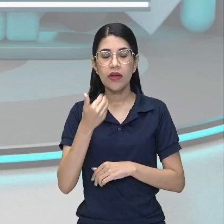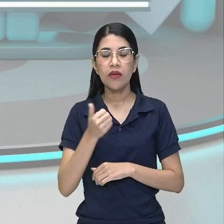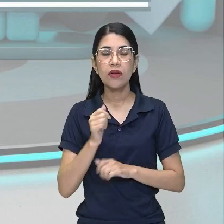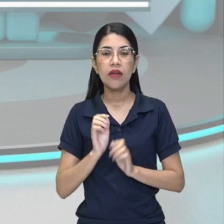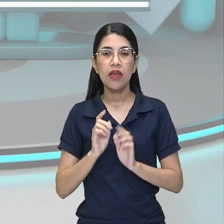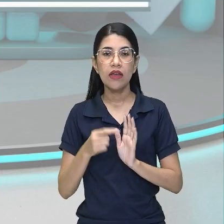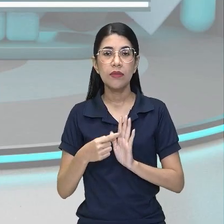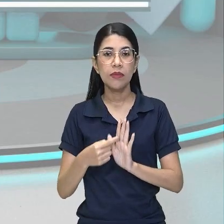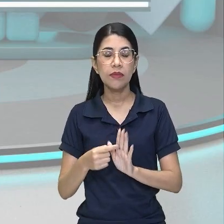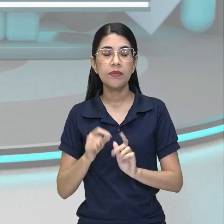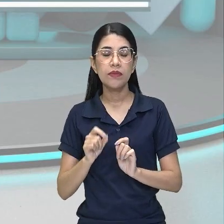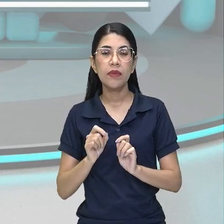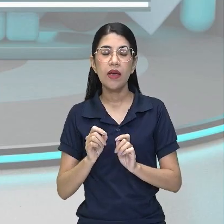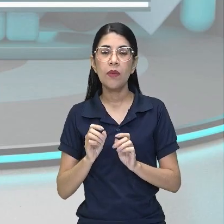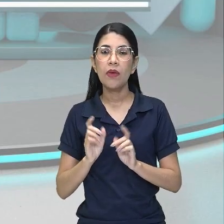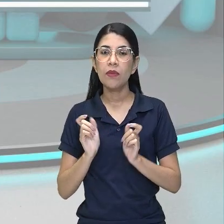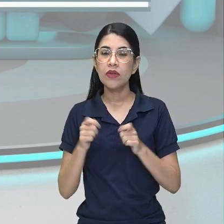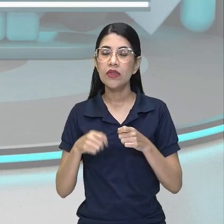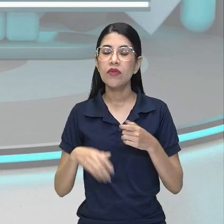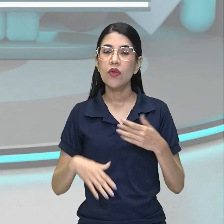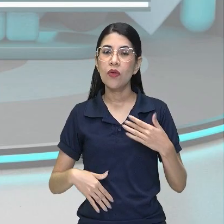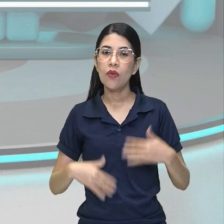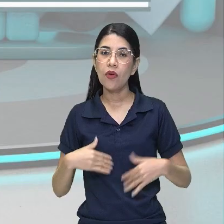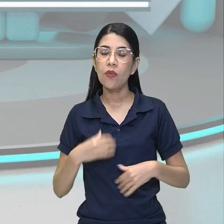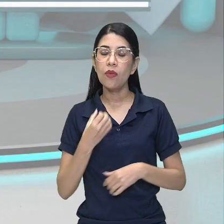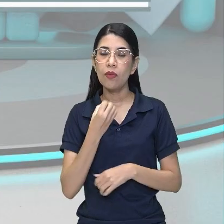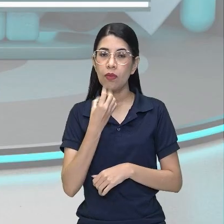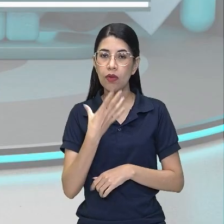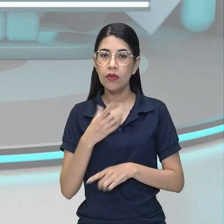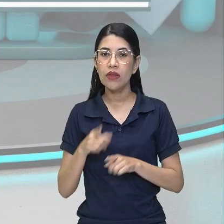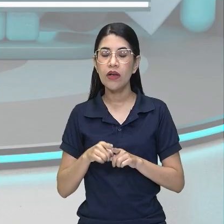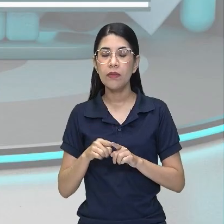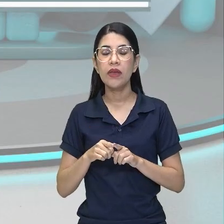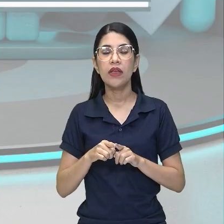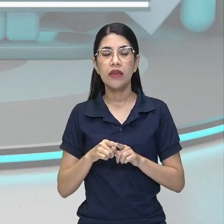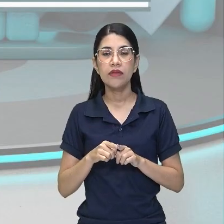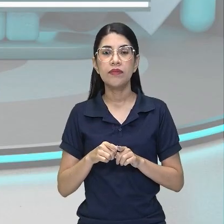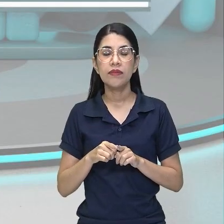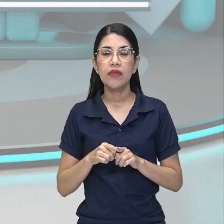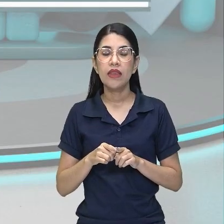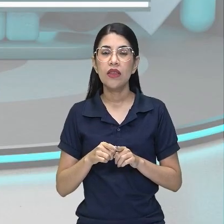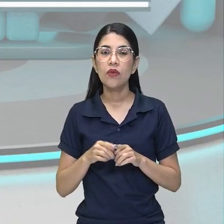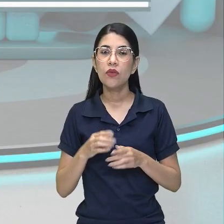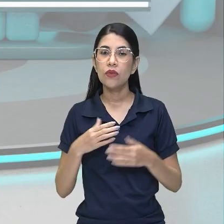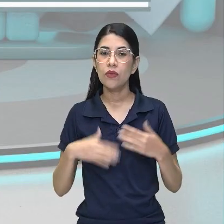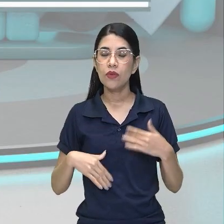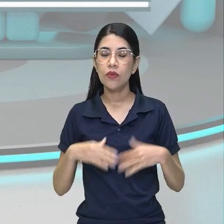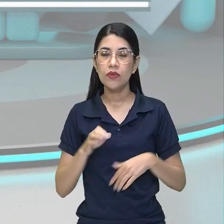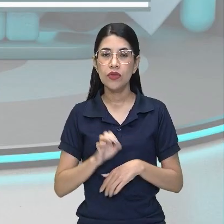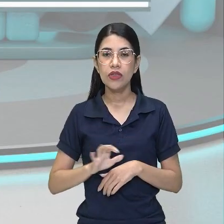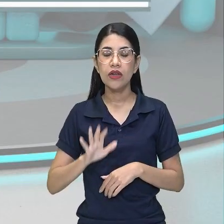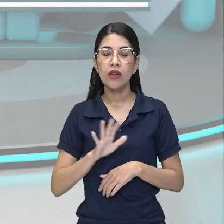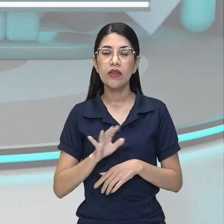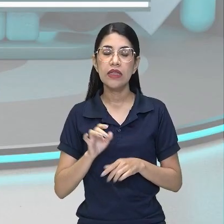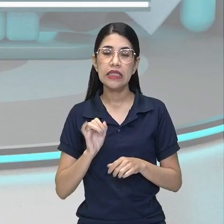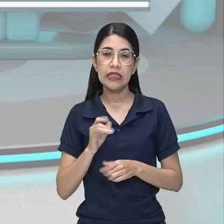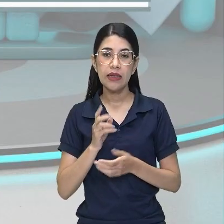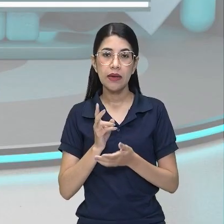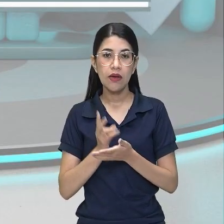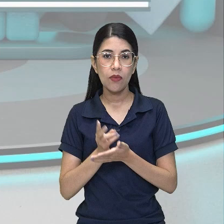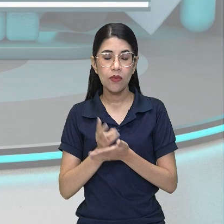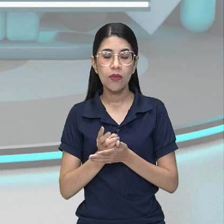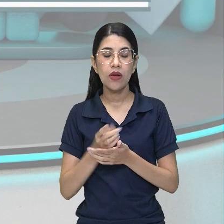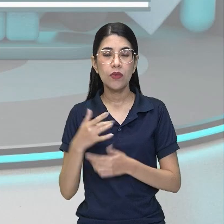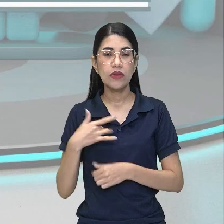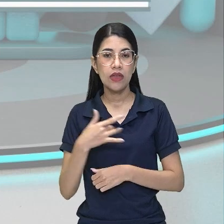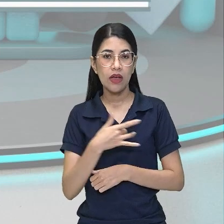justamente para a manutenção da boa forma e do bom desempenho das funções orgânicas. Então, se a gente quer manter a nossa saúde, se